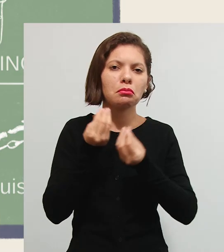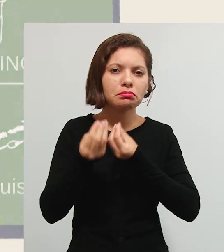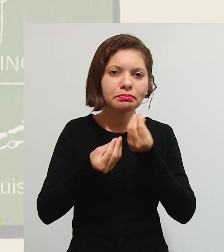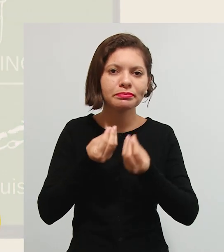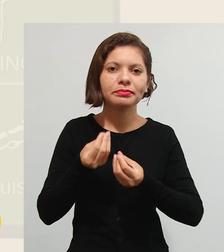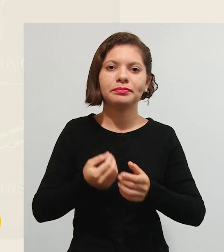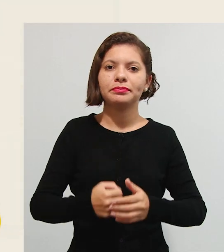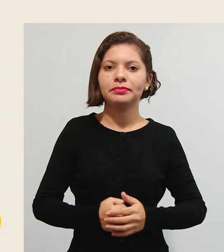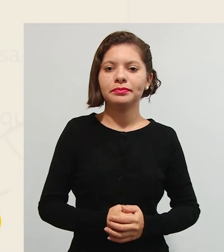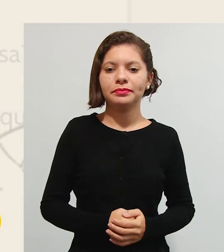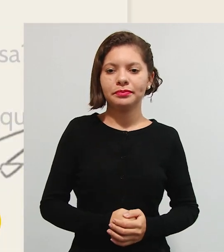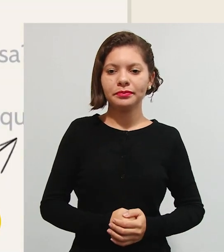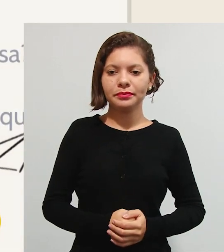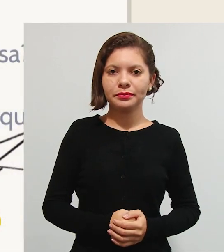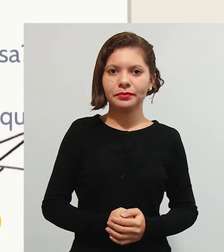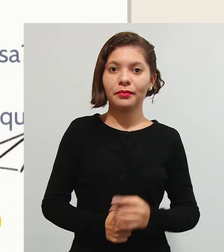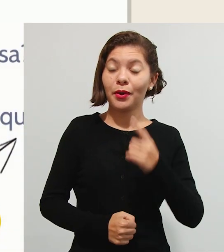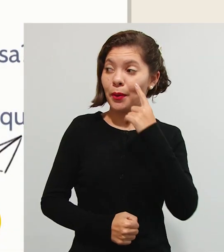procedimento.